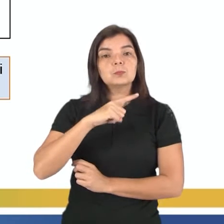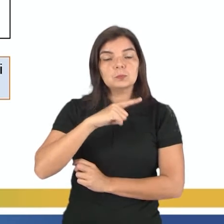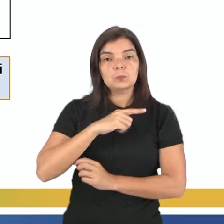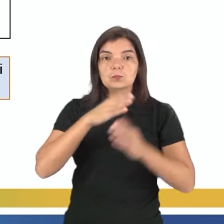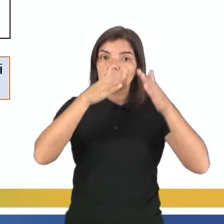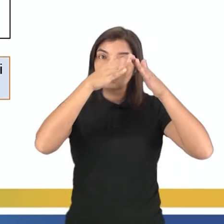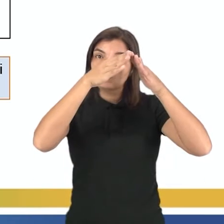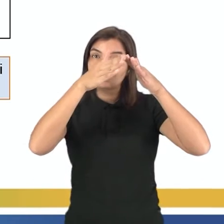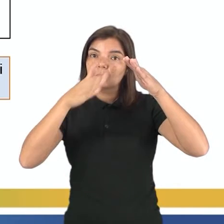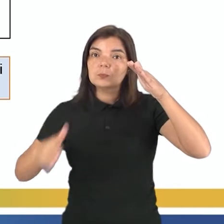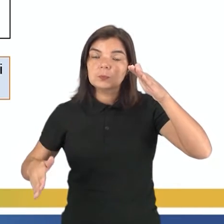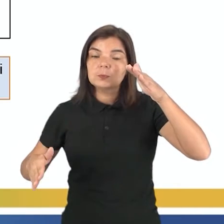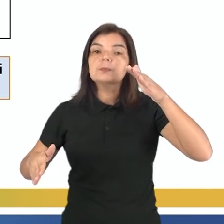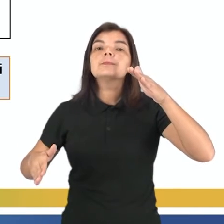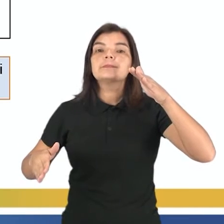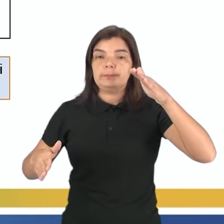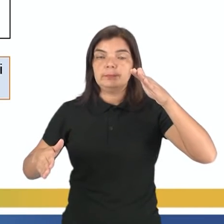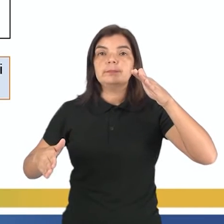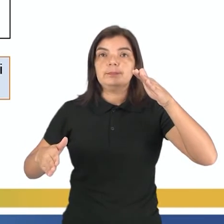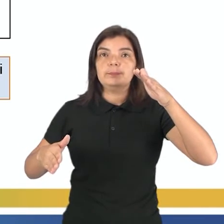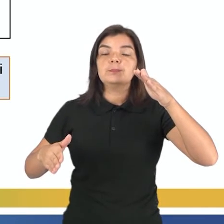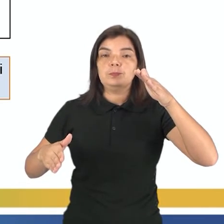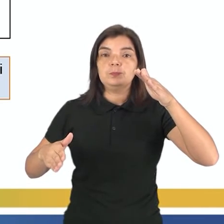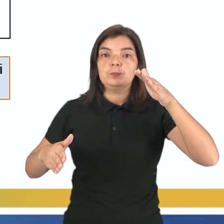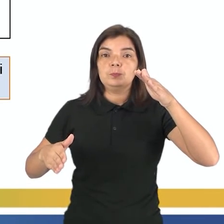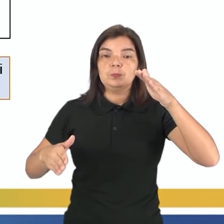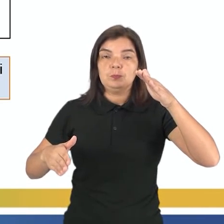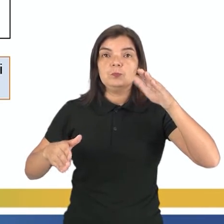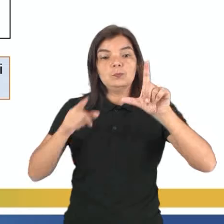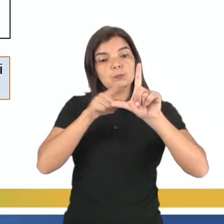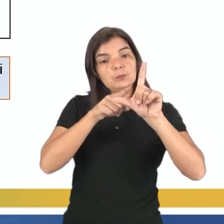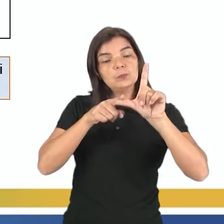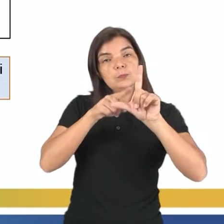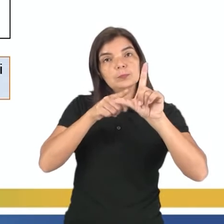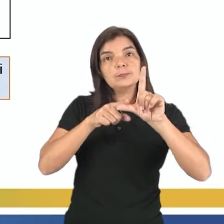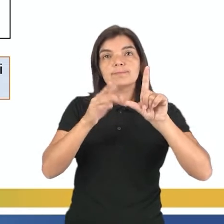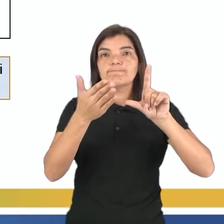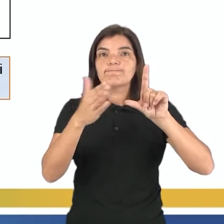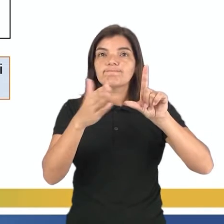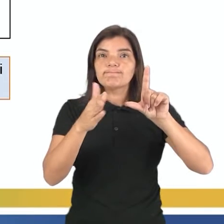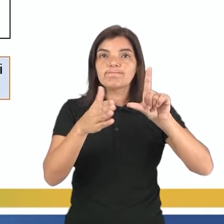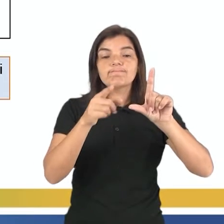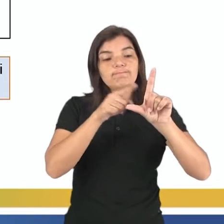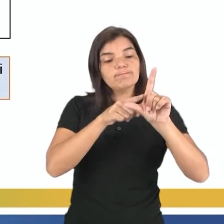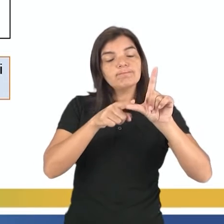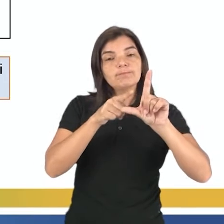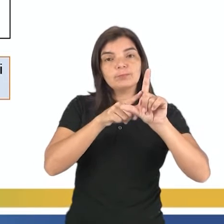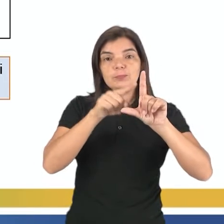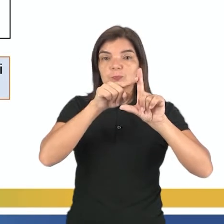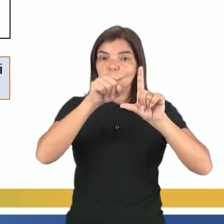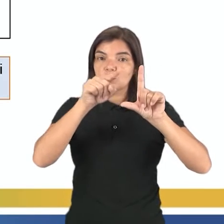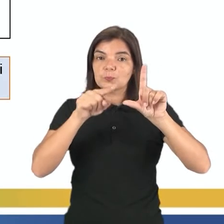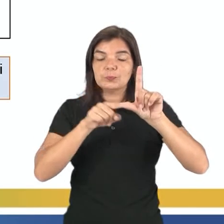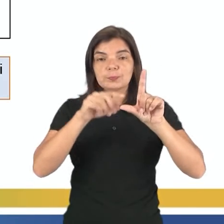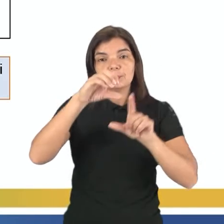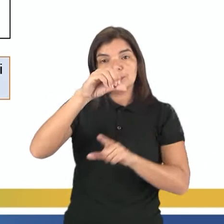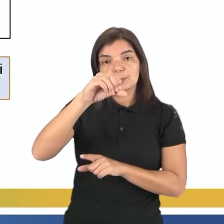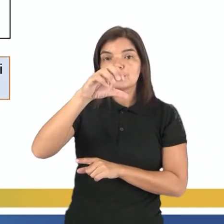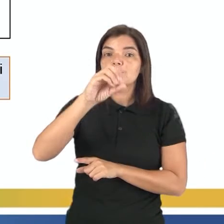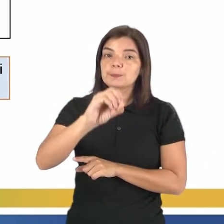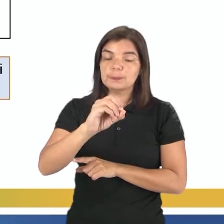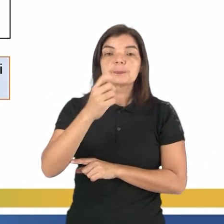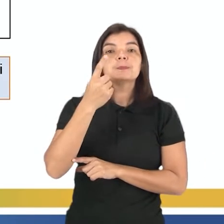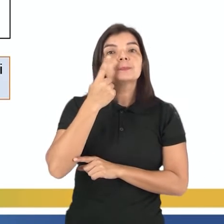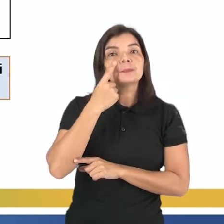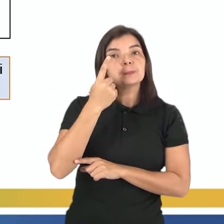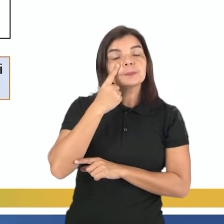ângulo reto. O que é um ângulo reto? Um ângulo de exatamente, a medida desse ângulo é exatamente 90 graus. E a